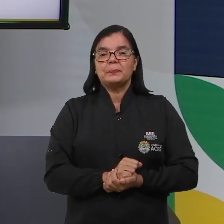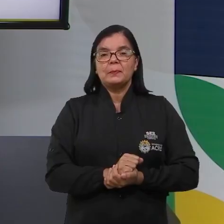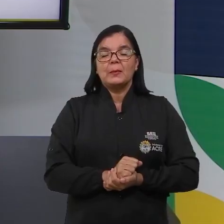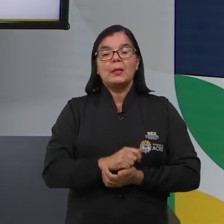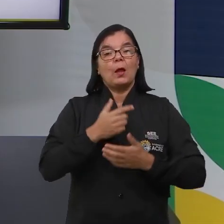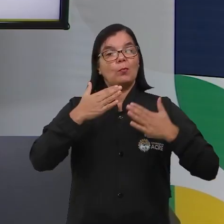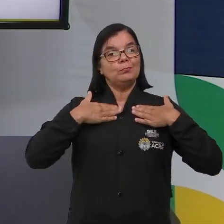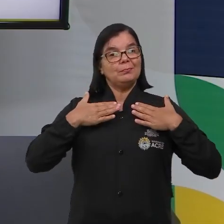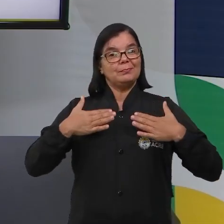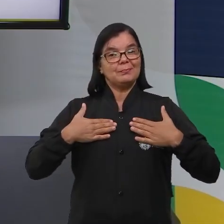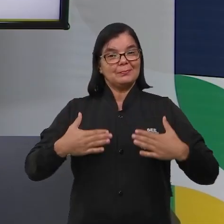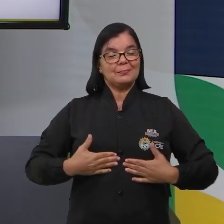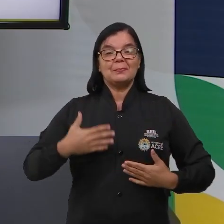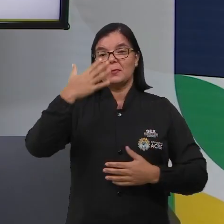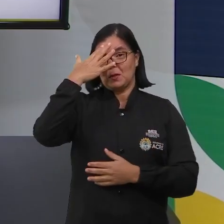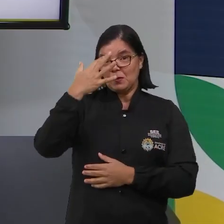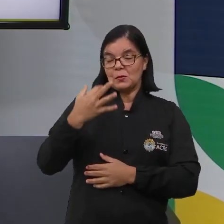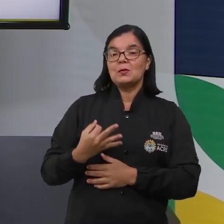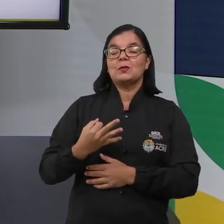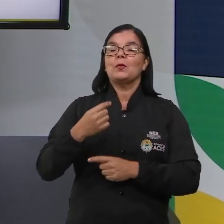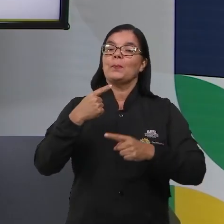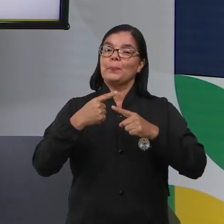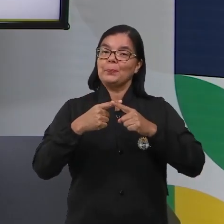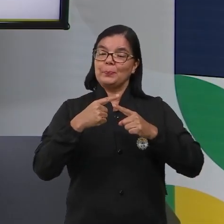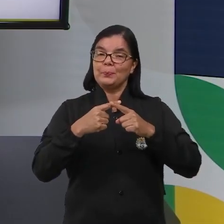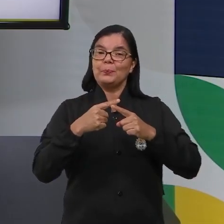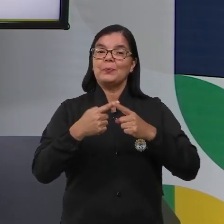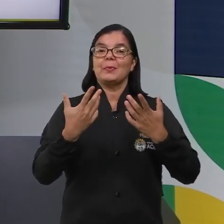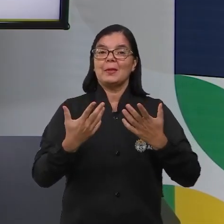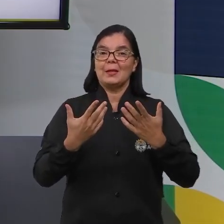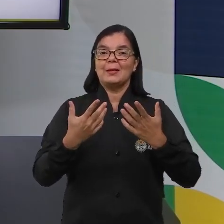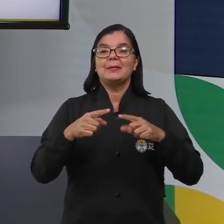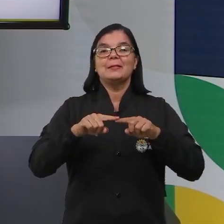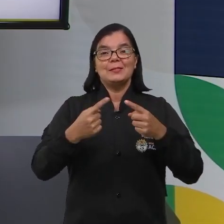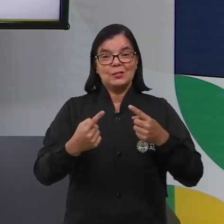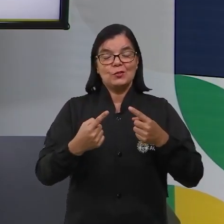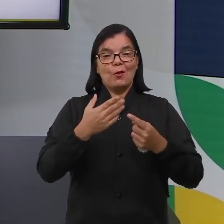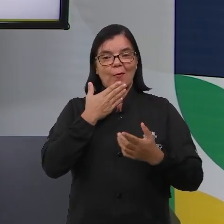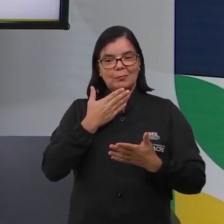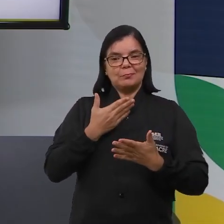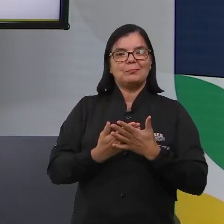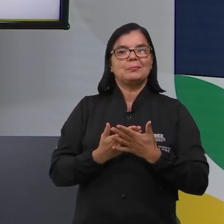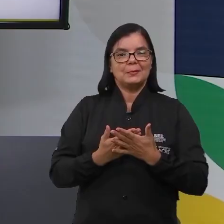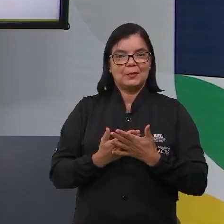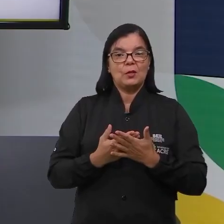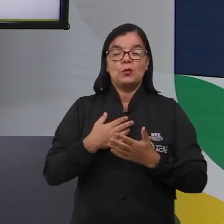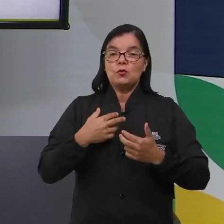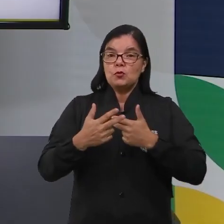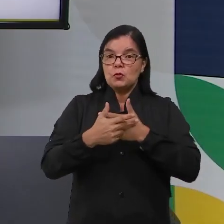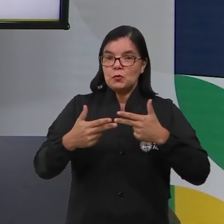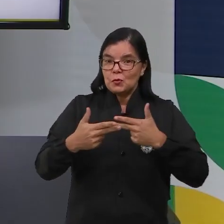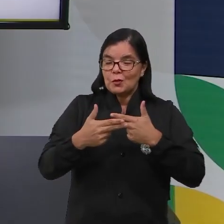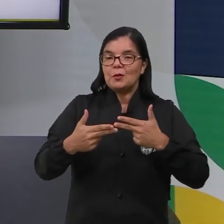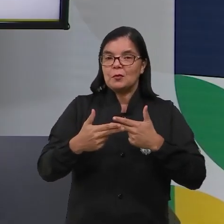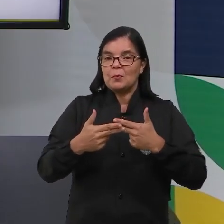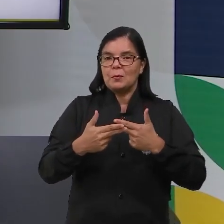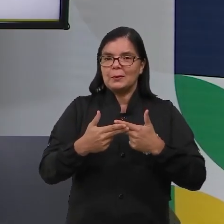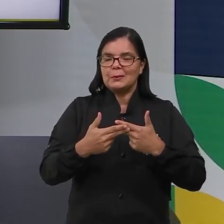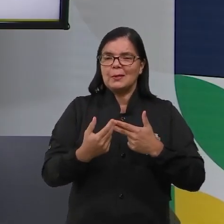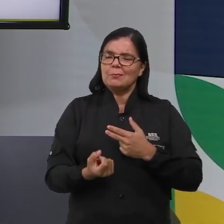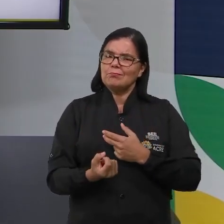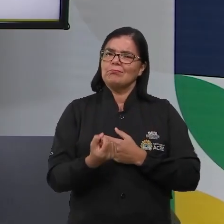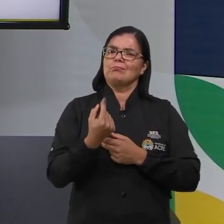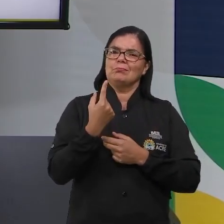o humor ele acontece justamente por conta dessa quebra de expectativa de algo inusitado